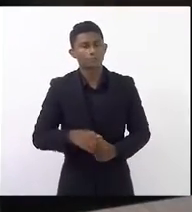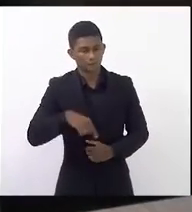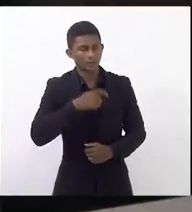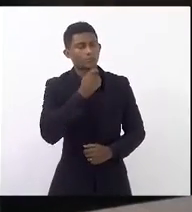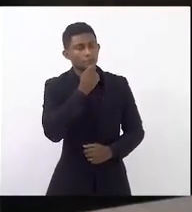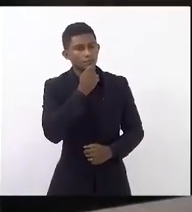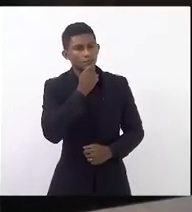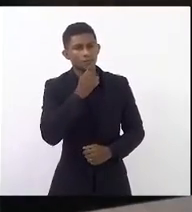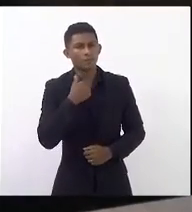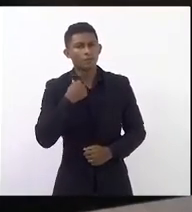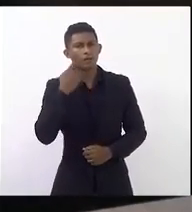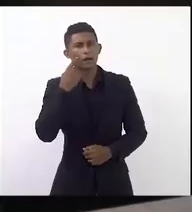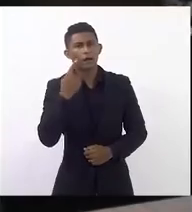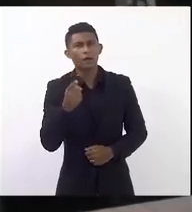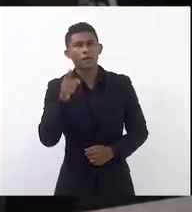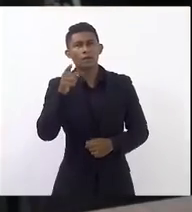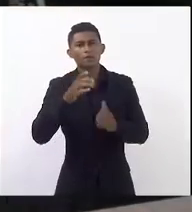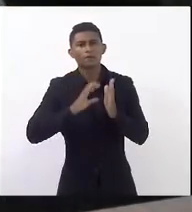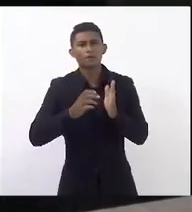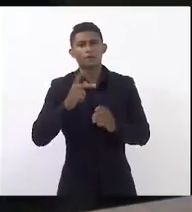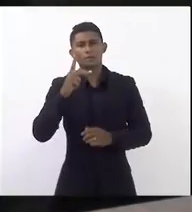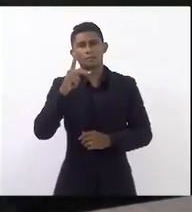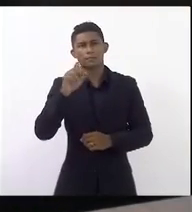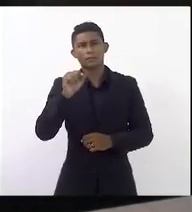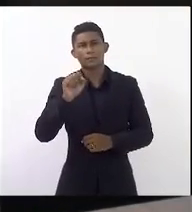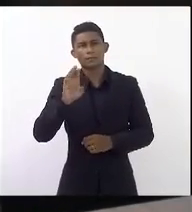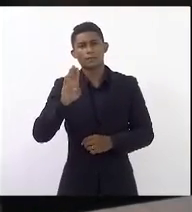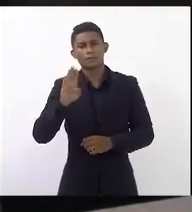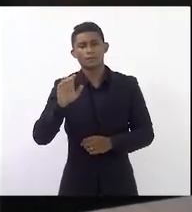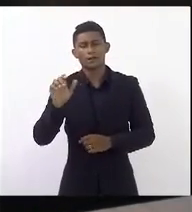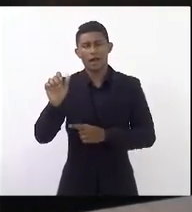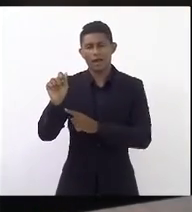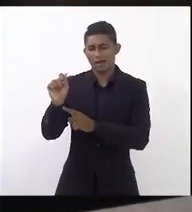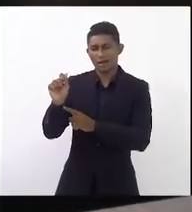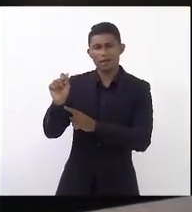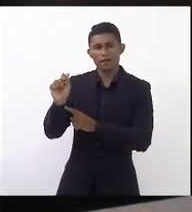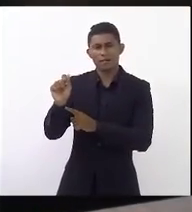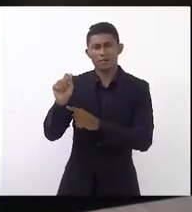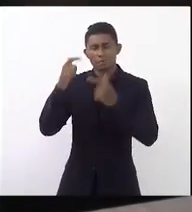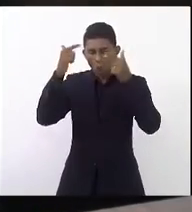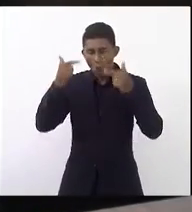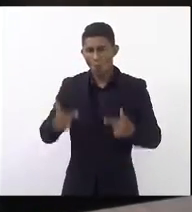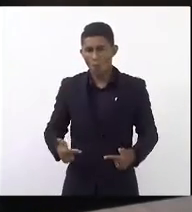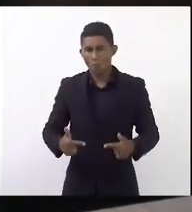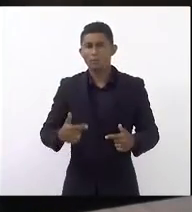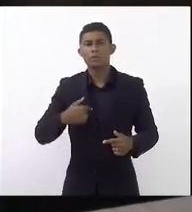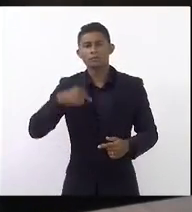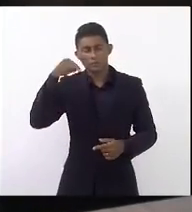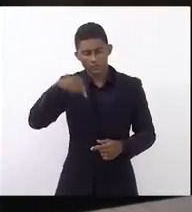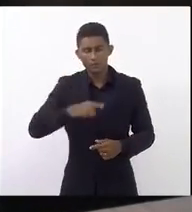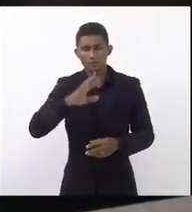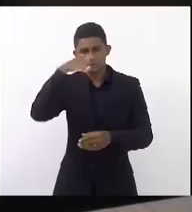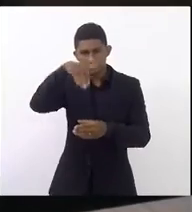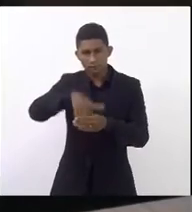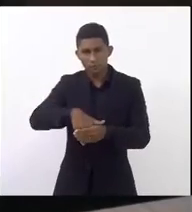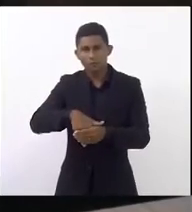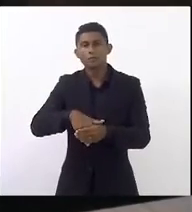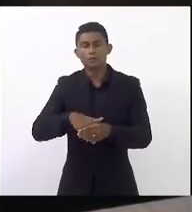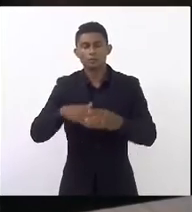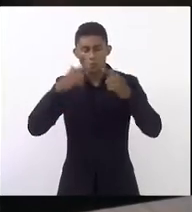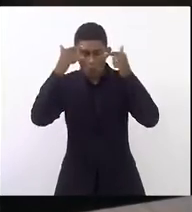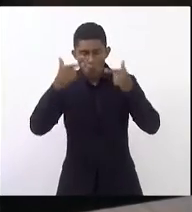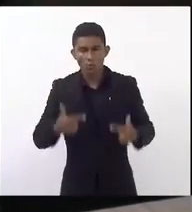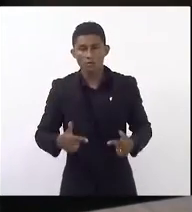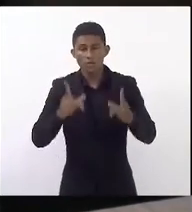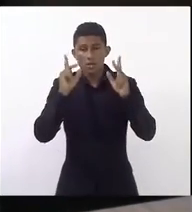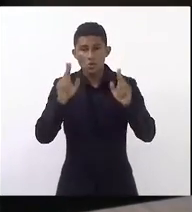mas olha lá o que está escrito. PSB A. Abstenção. Mas eu faço aqui. Meu voto é abstenção, conforme o meu